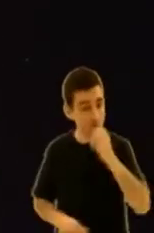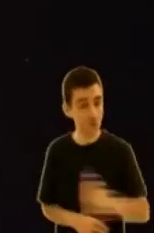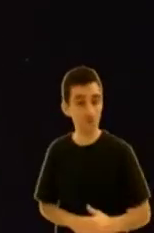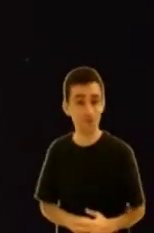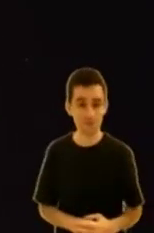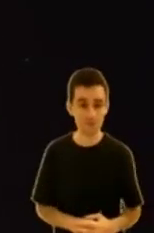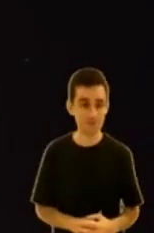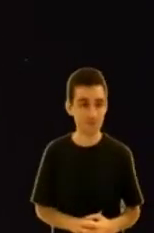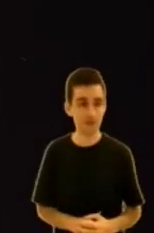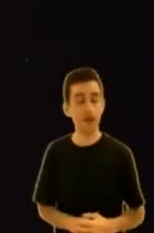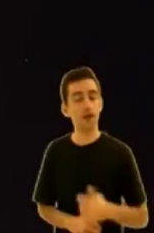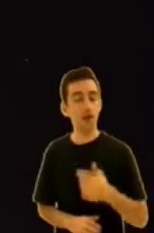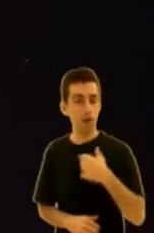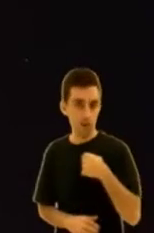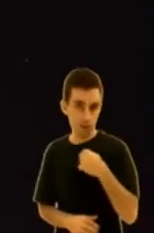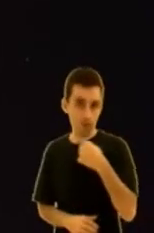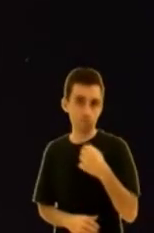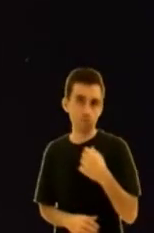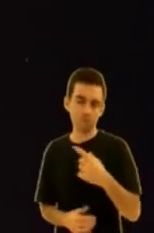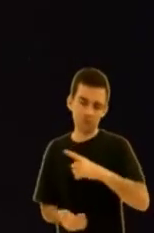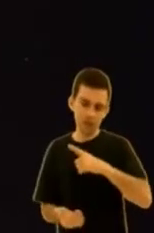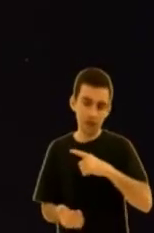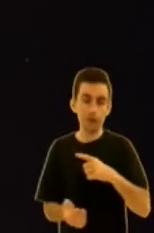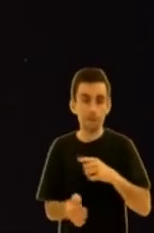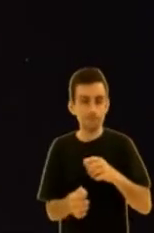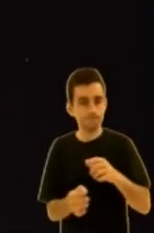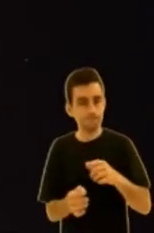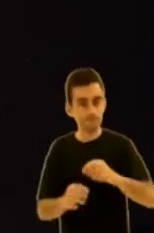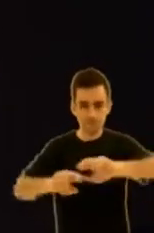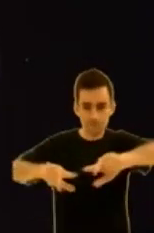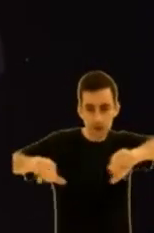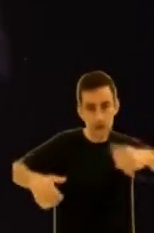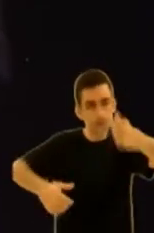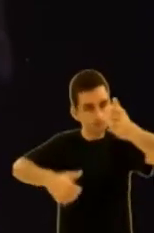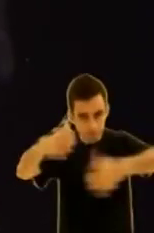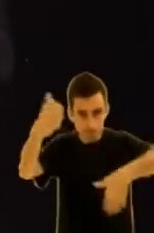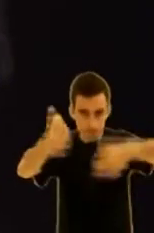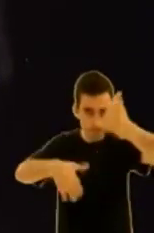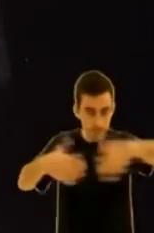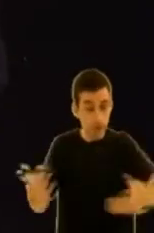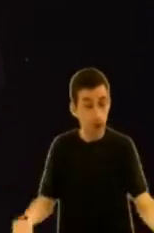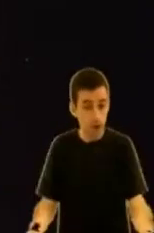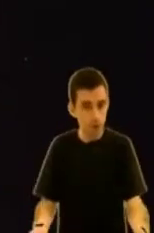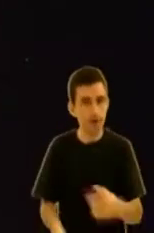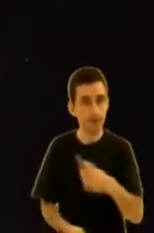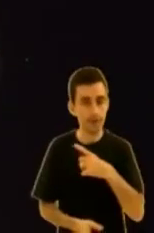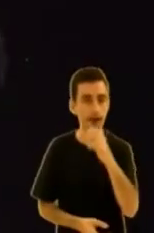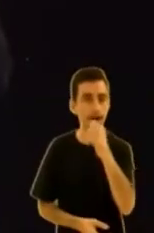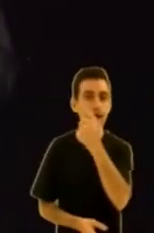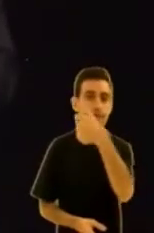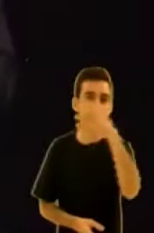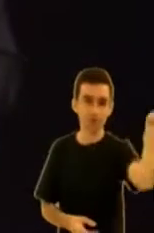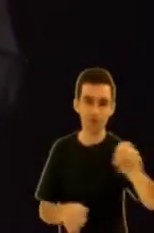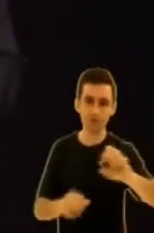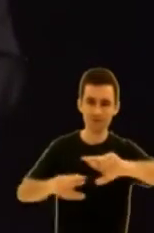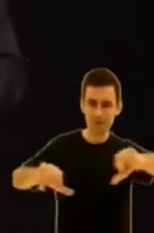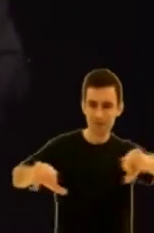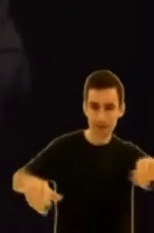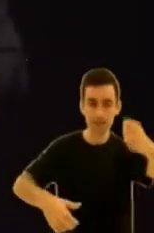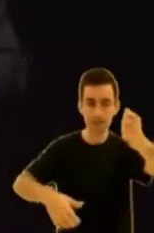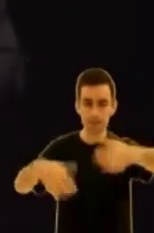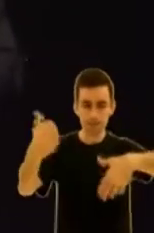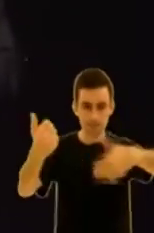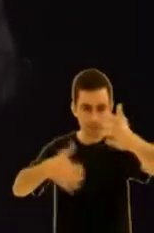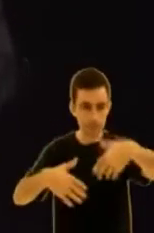alguns comentários, em especial, sobre algumas ações que nós fomos desenvolvendo, e aqui são